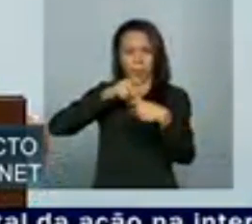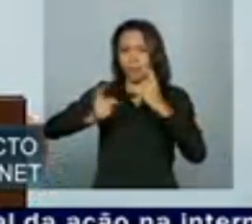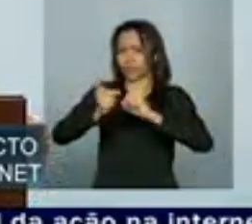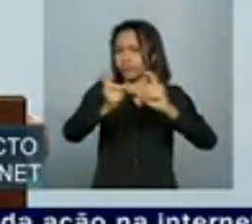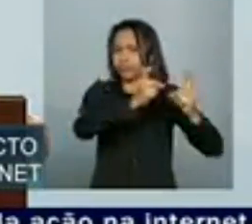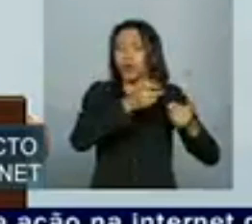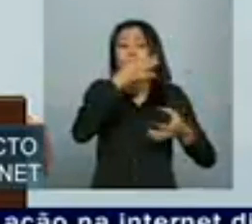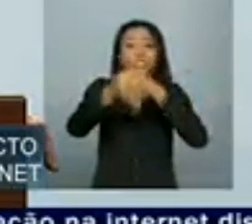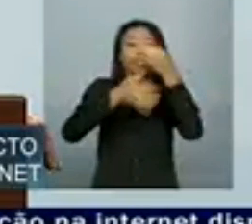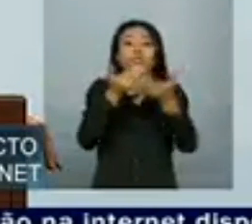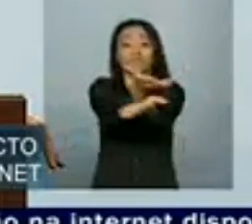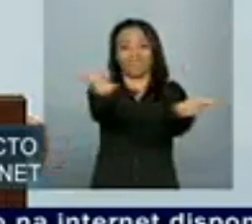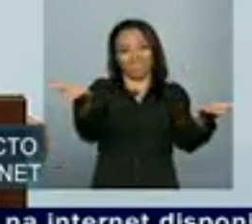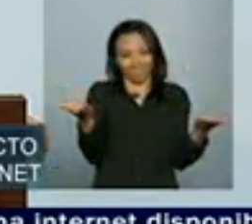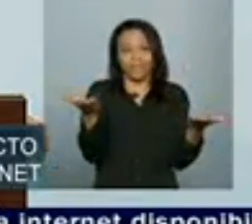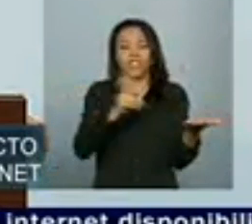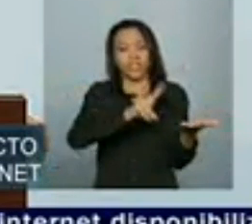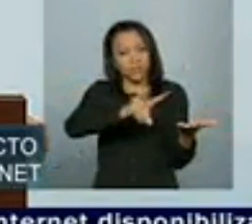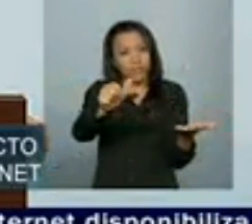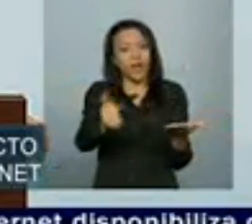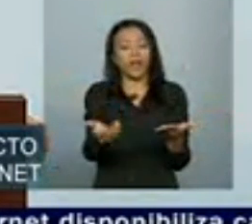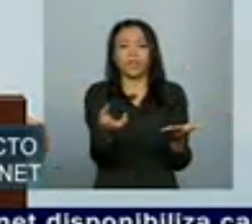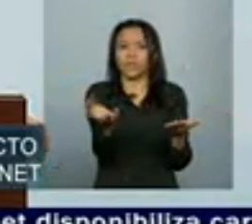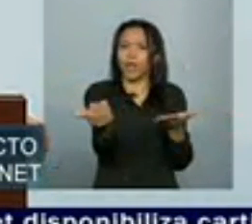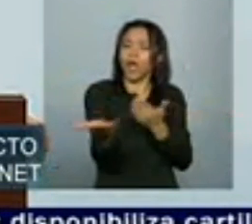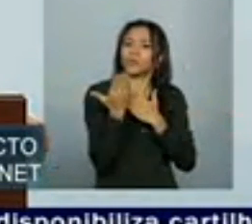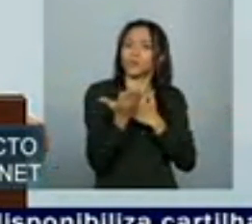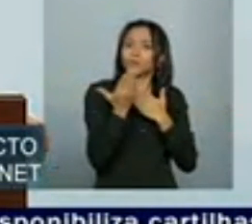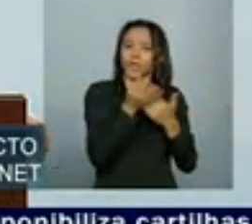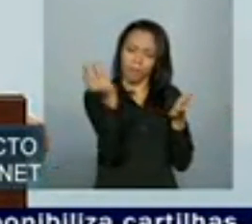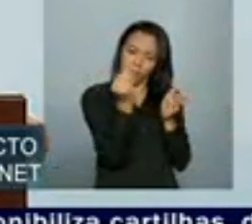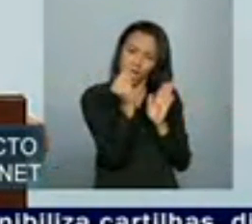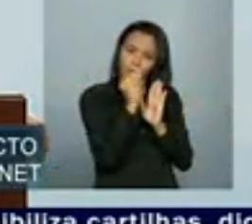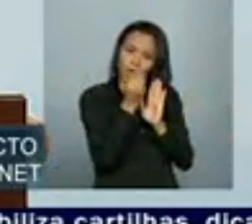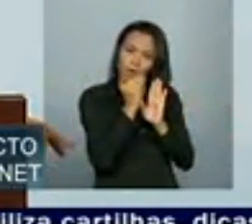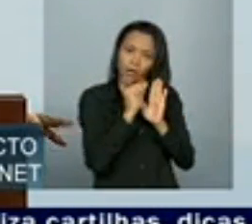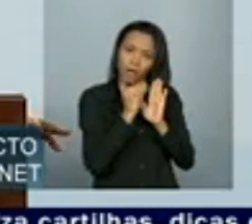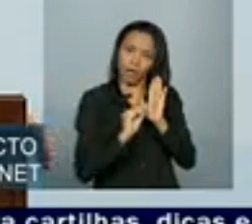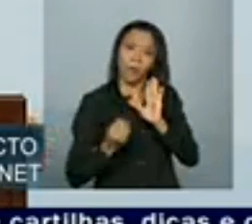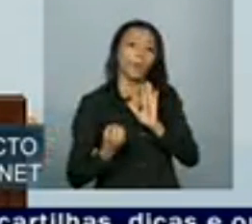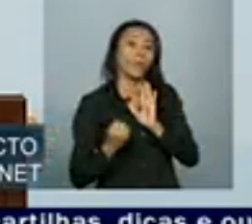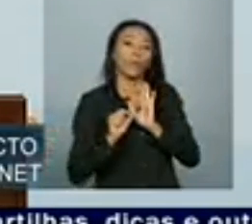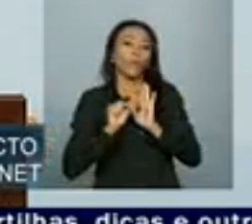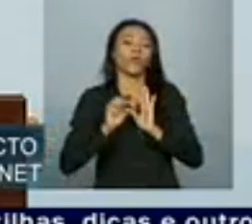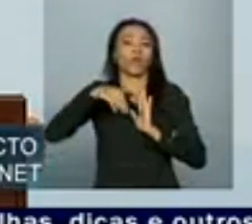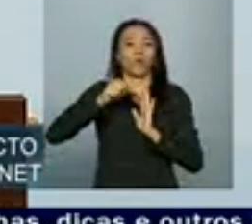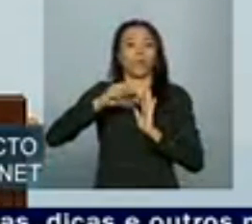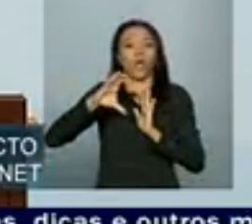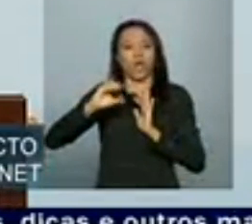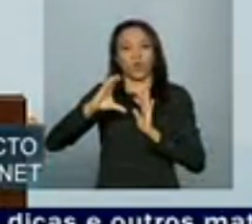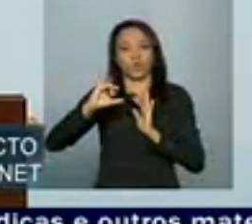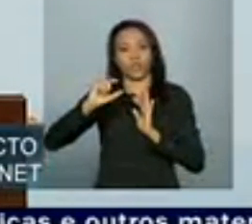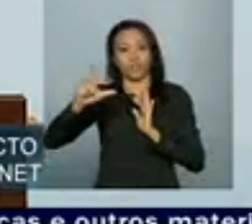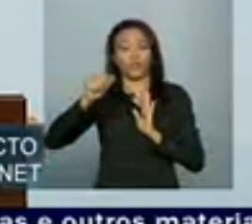consulta pública, que vai propiciar a regulamentação do marco civil, que é a nossa Constituição